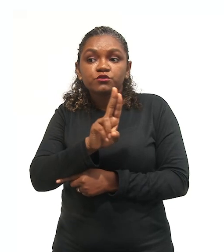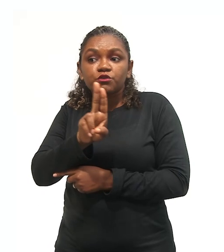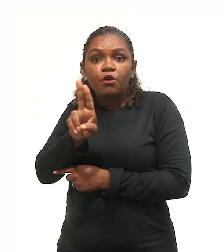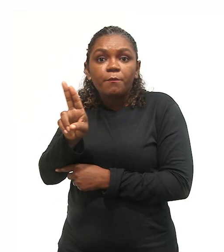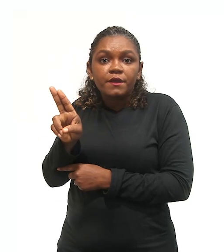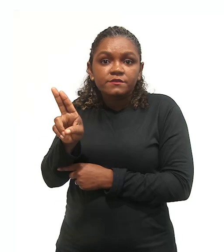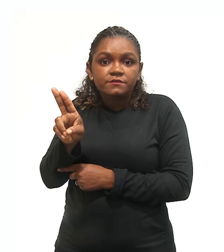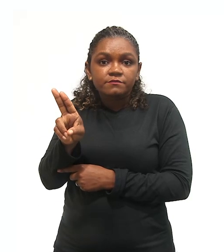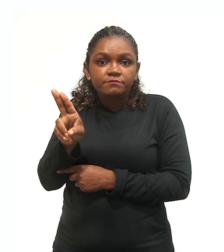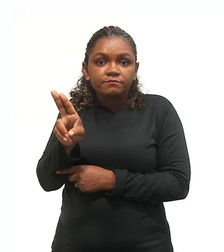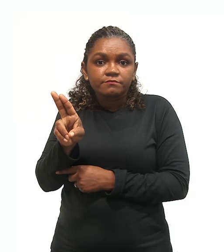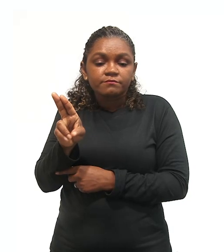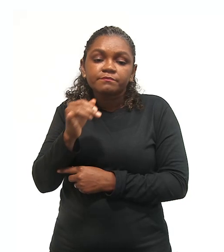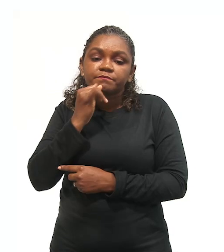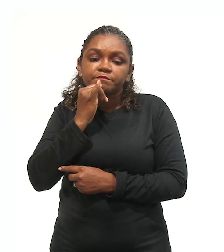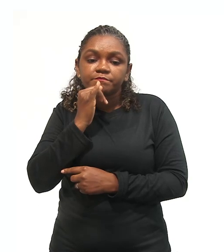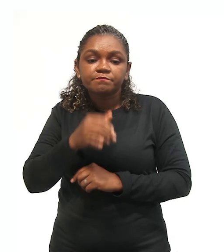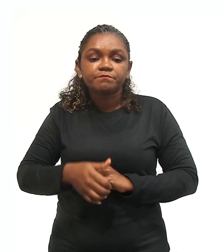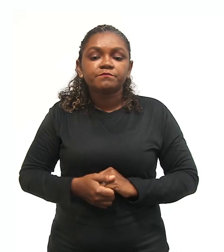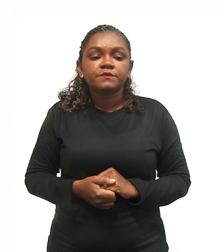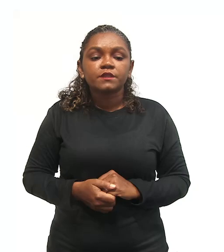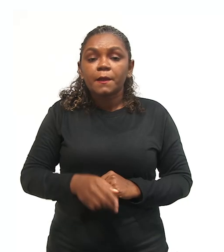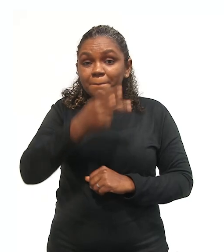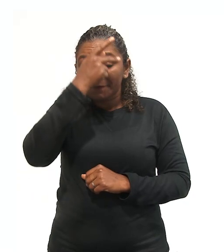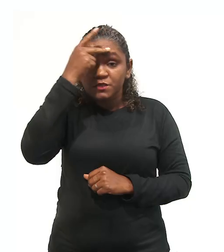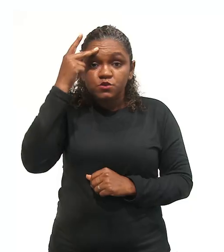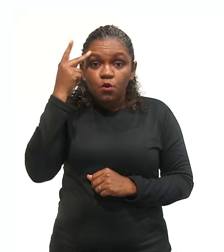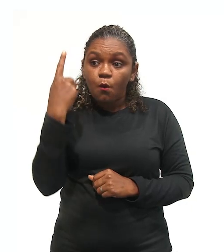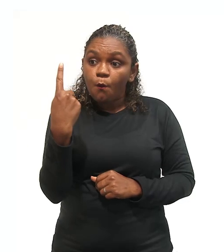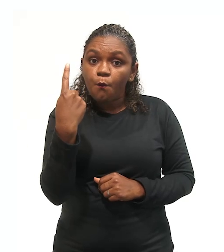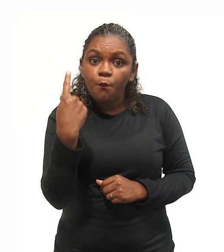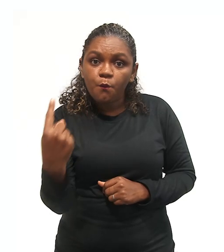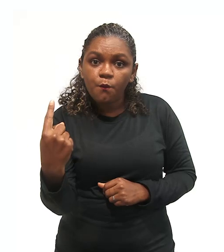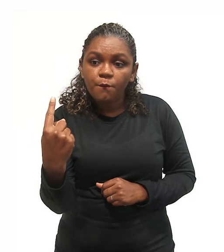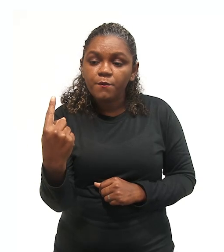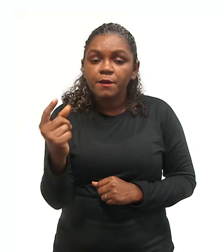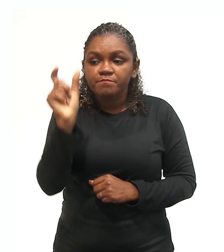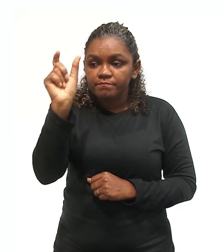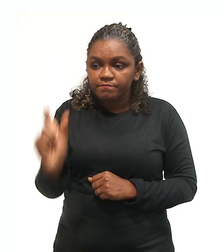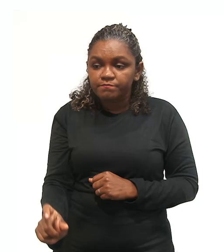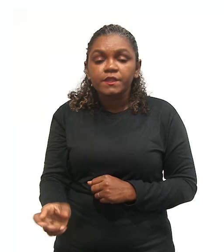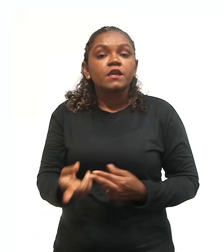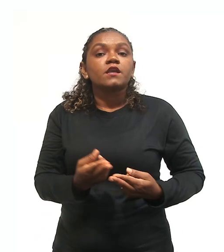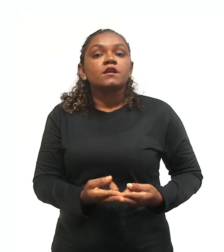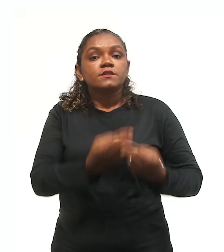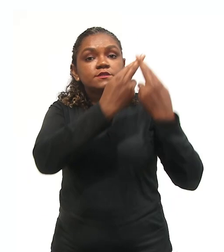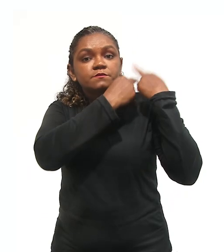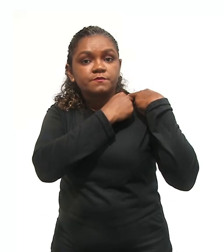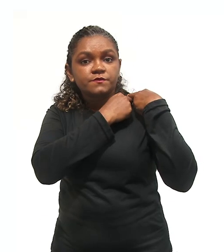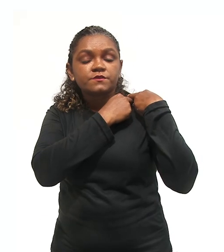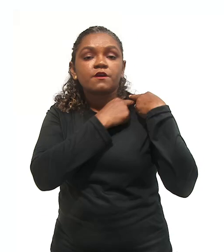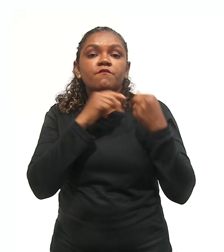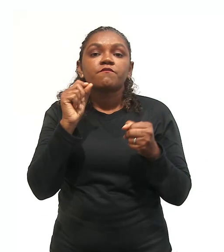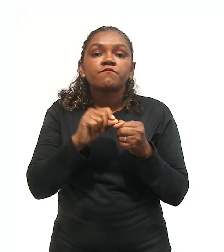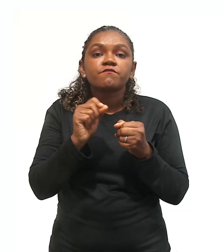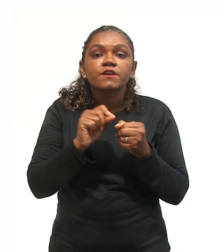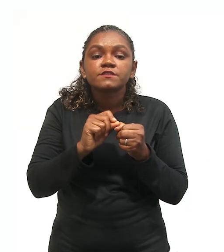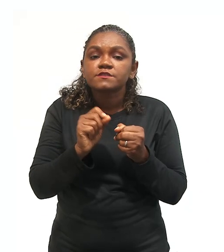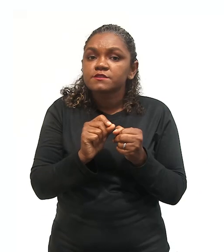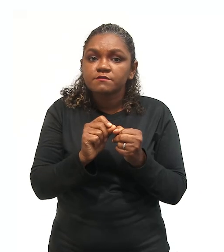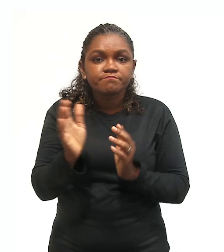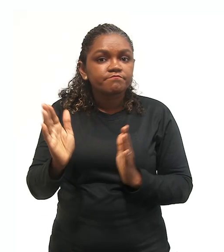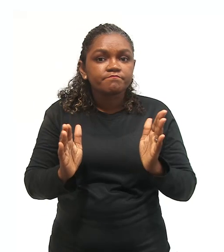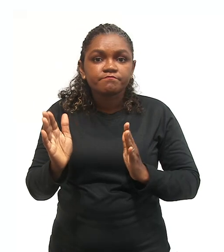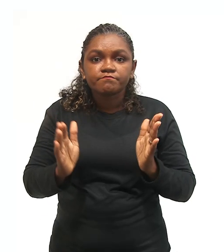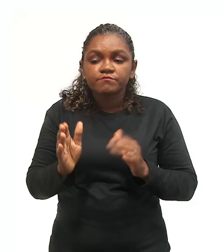liquidante. Eu vou precisar de uma pessoa que vai ser responsável por conduzir